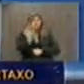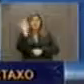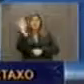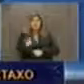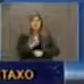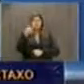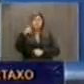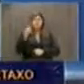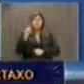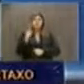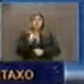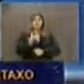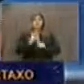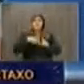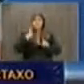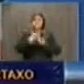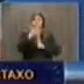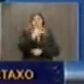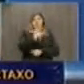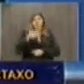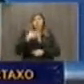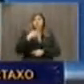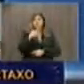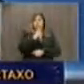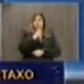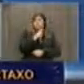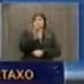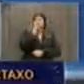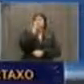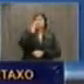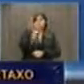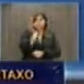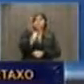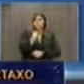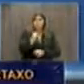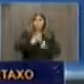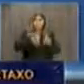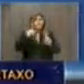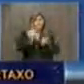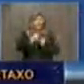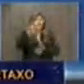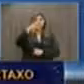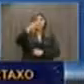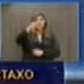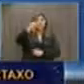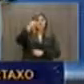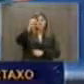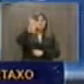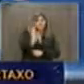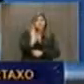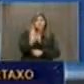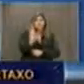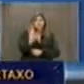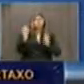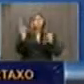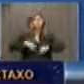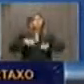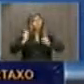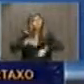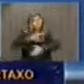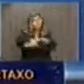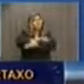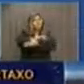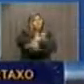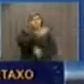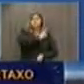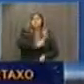investir mais em saúde. Para que a gente possa ter, por exemplo, mais unidade de pronto-atendimento à saúde do município, isso tem que vir com a parceria com